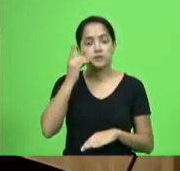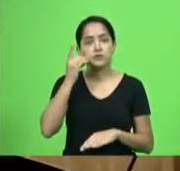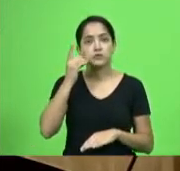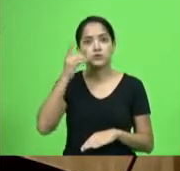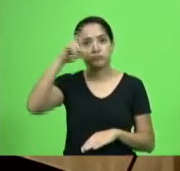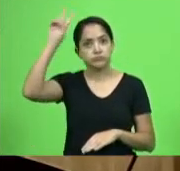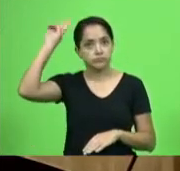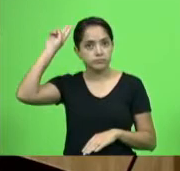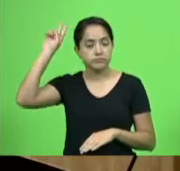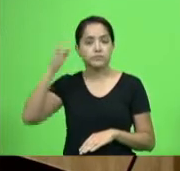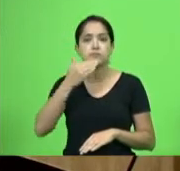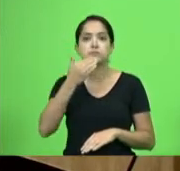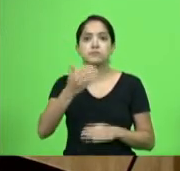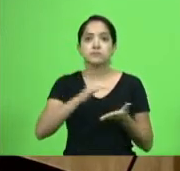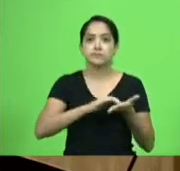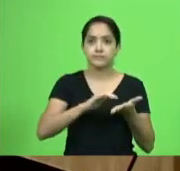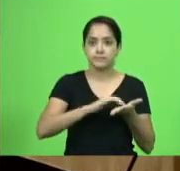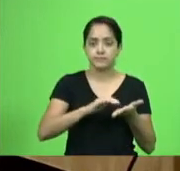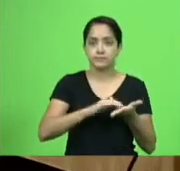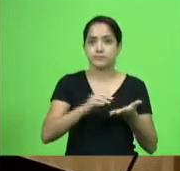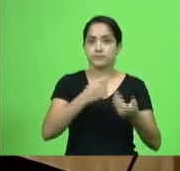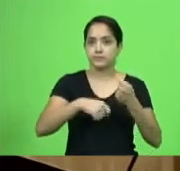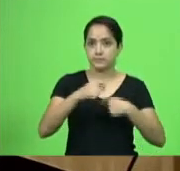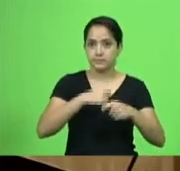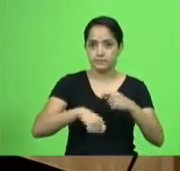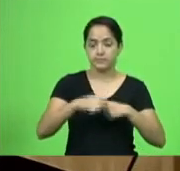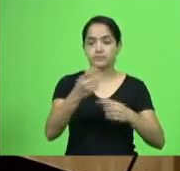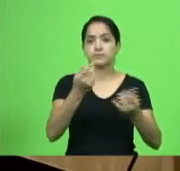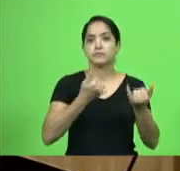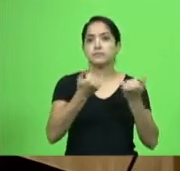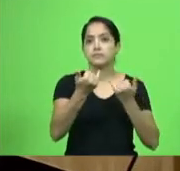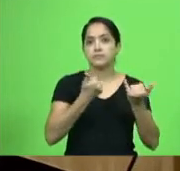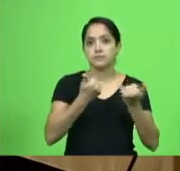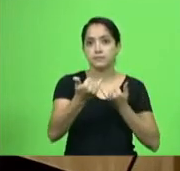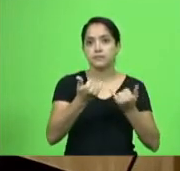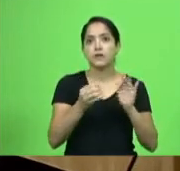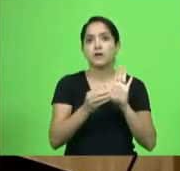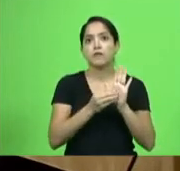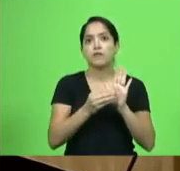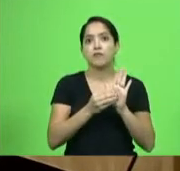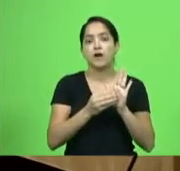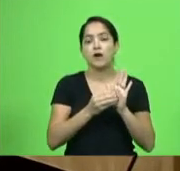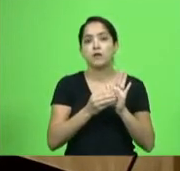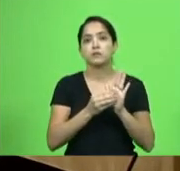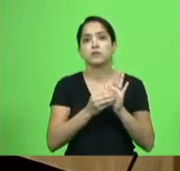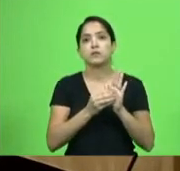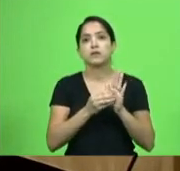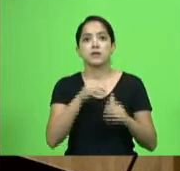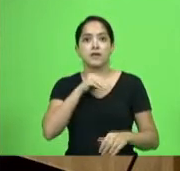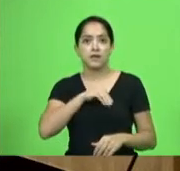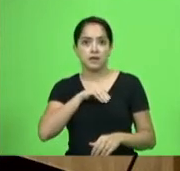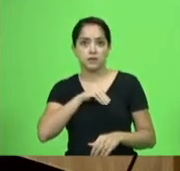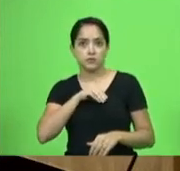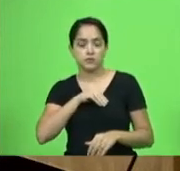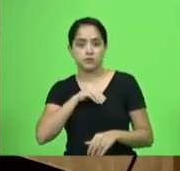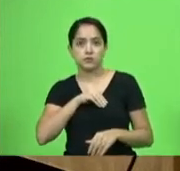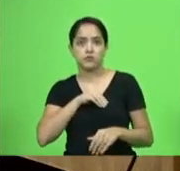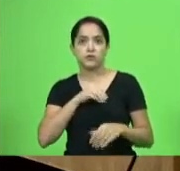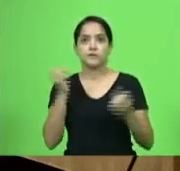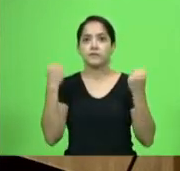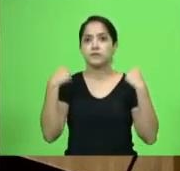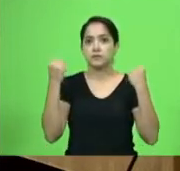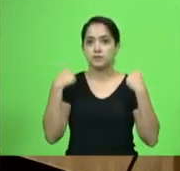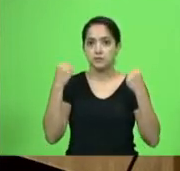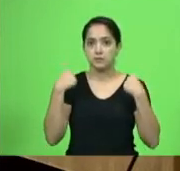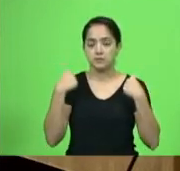solicitando ao secretário de Estado da Administração informações acerca da falta de reajuste para os profissionais de fisioterapia junto ao plano